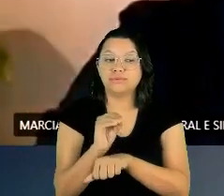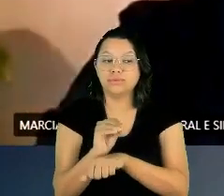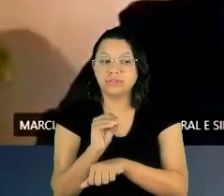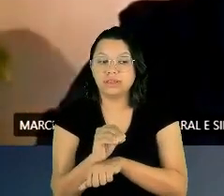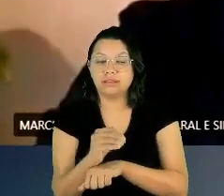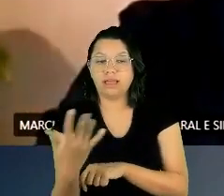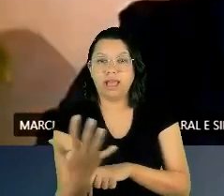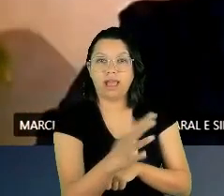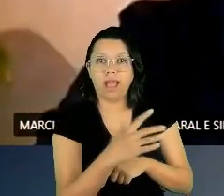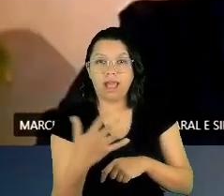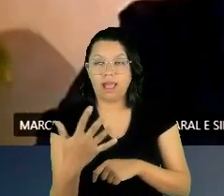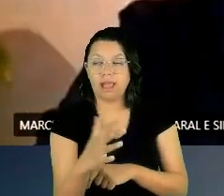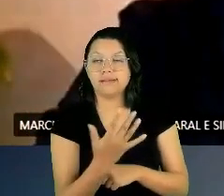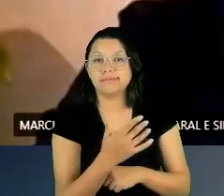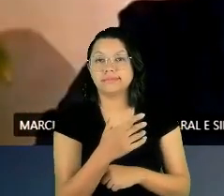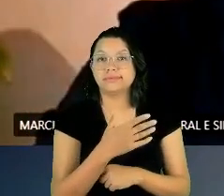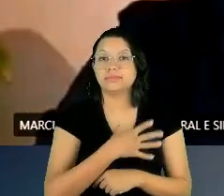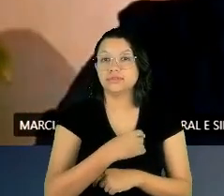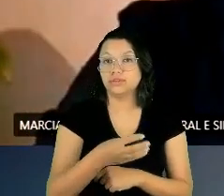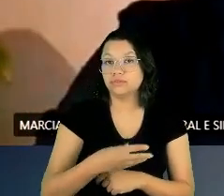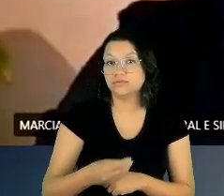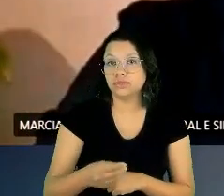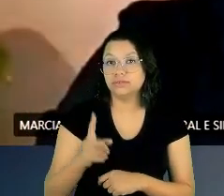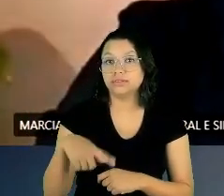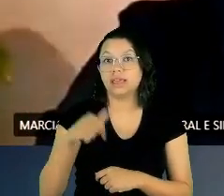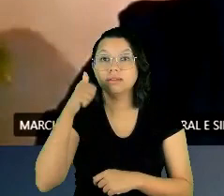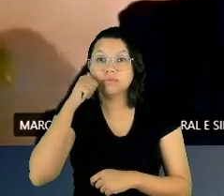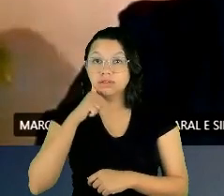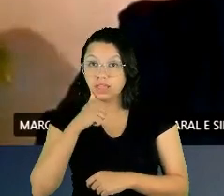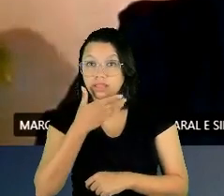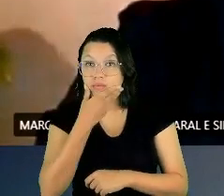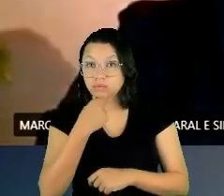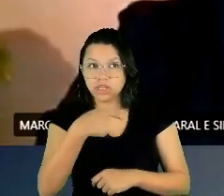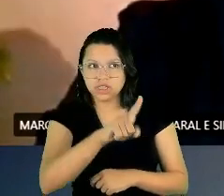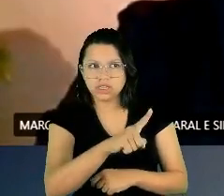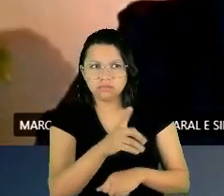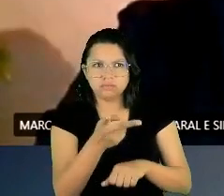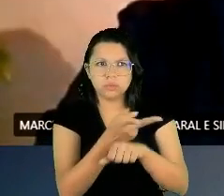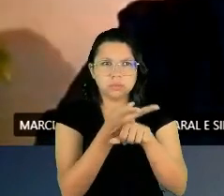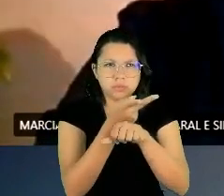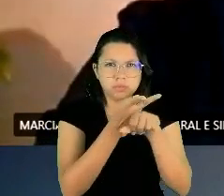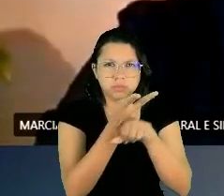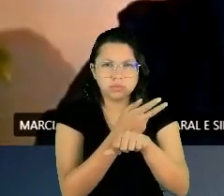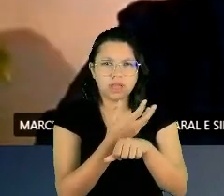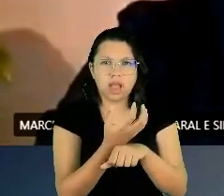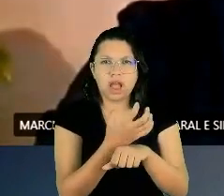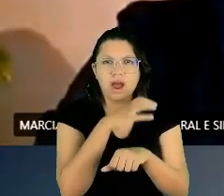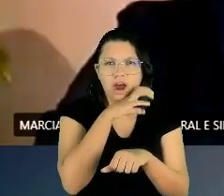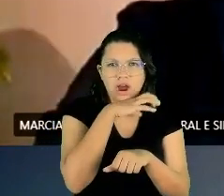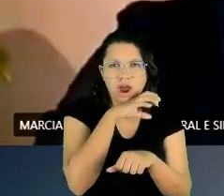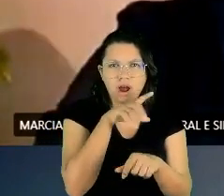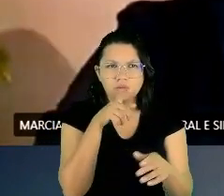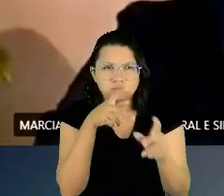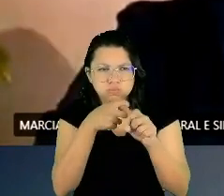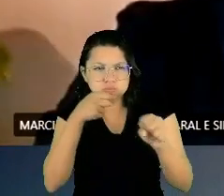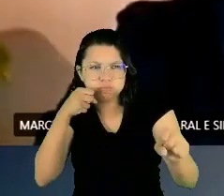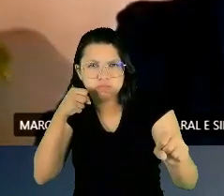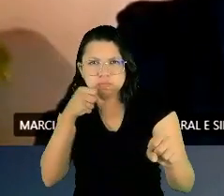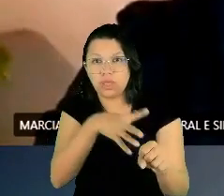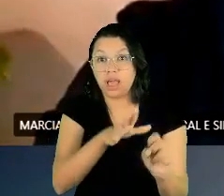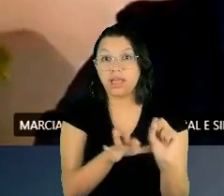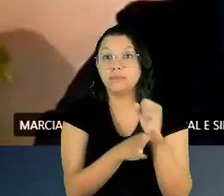da prole, do plantio e do bando era a mulher. E o homem ia caçar, ele tinha que proteger a